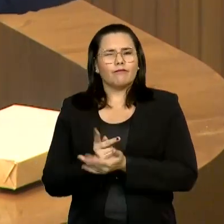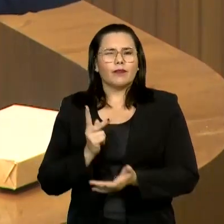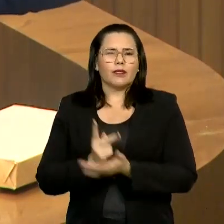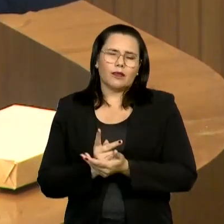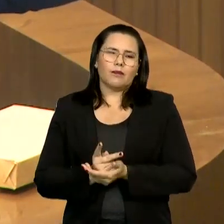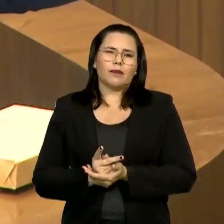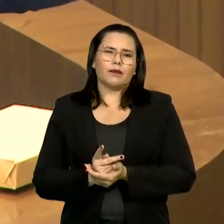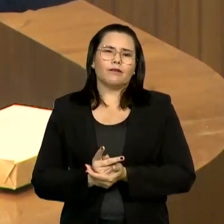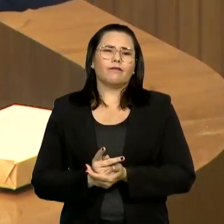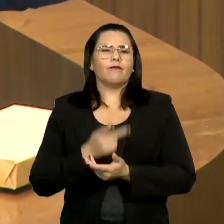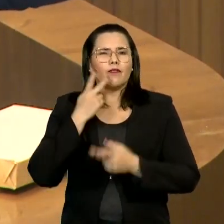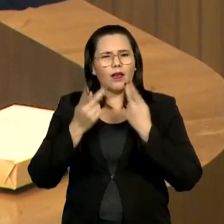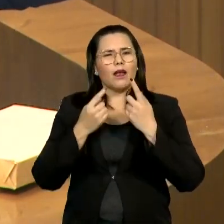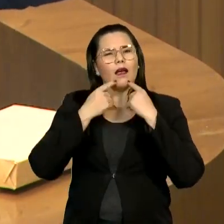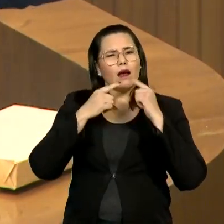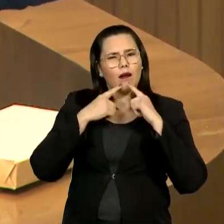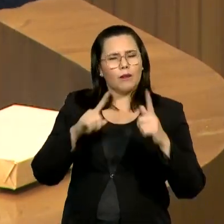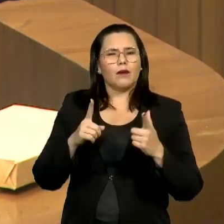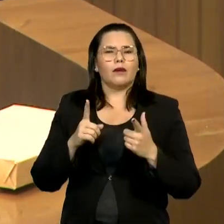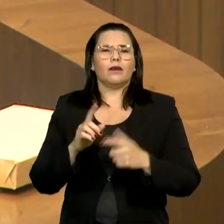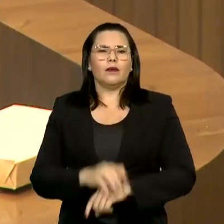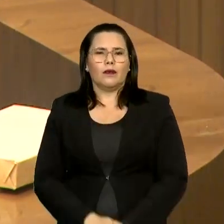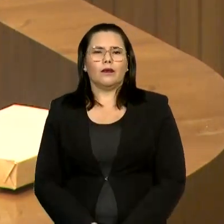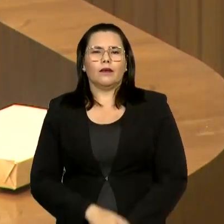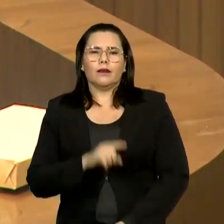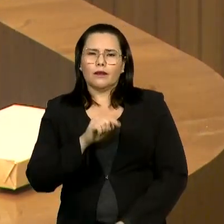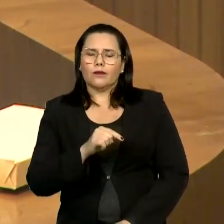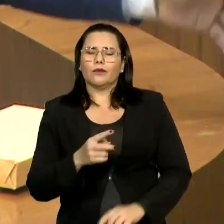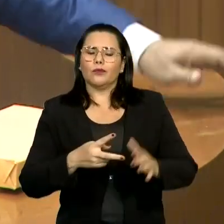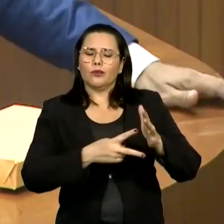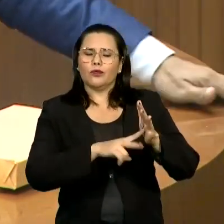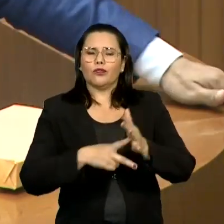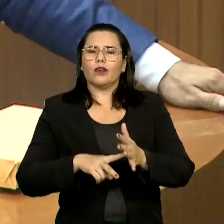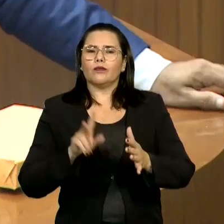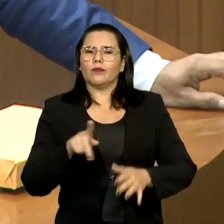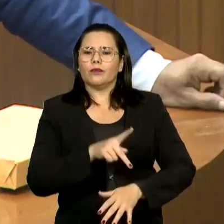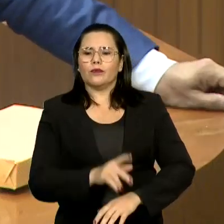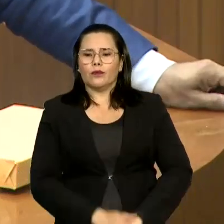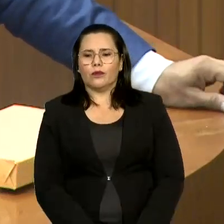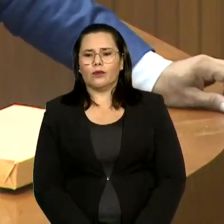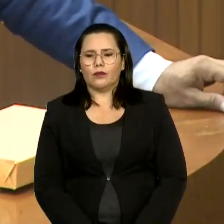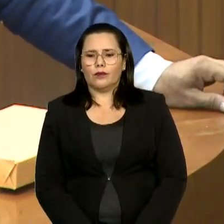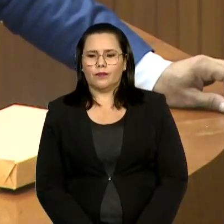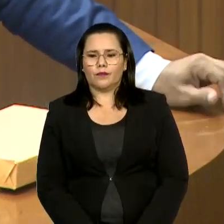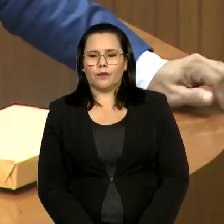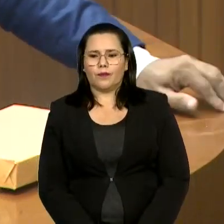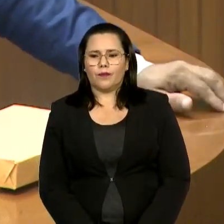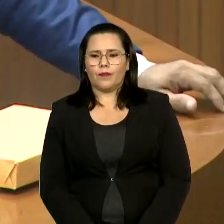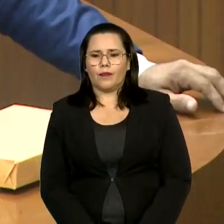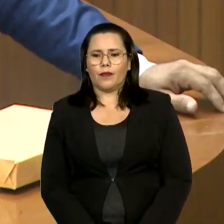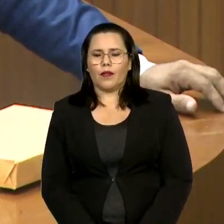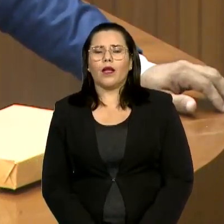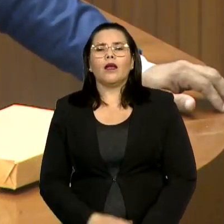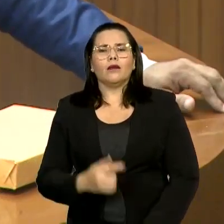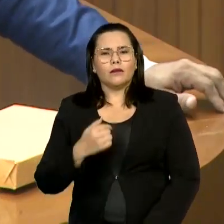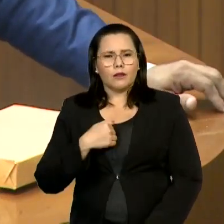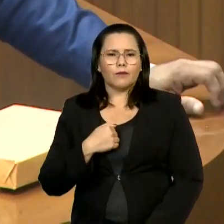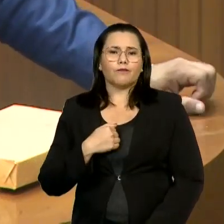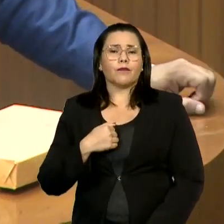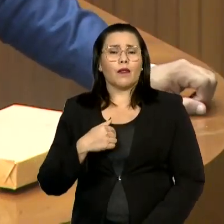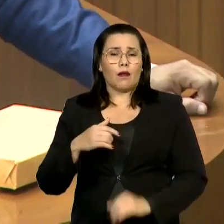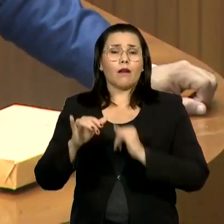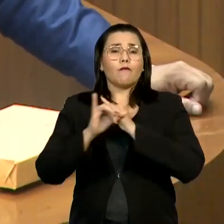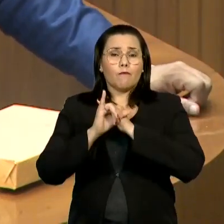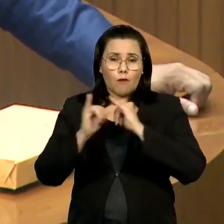os professores e nós trouxemos para a tribuna da Assembleia a insatisfação, a